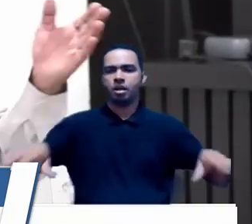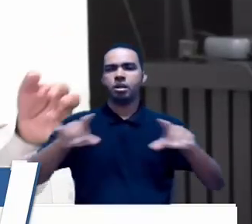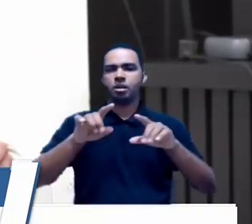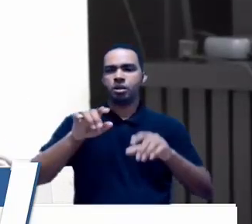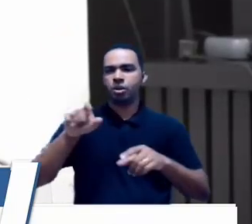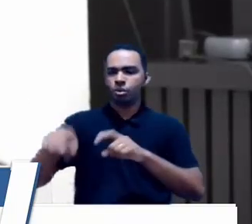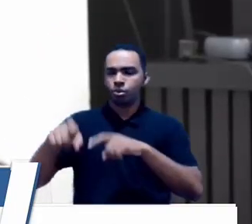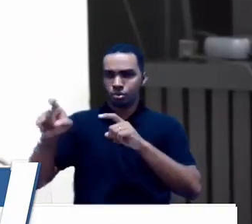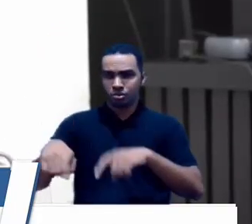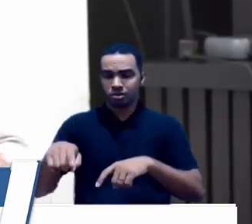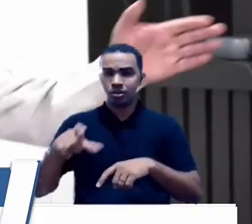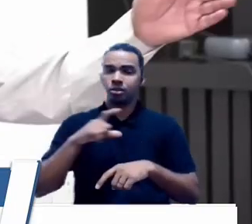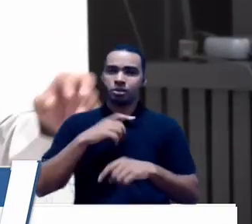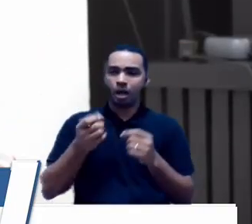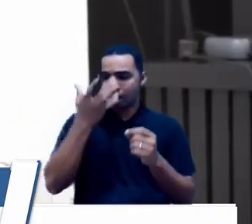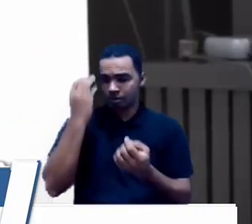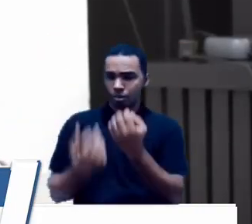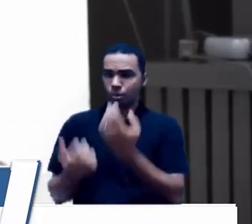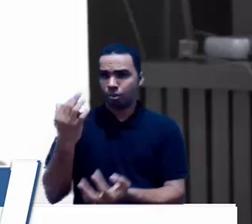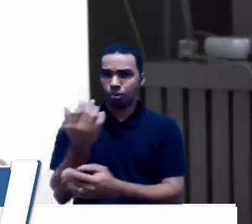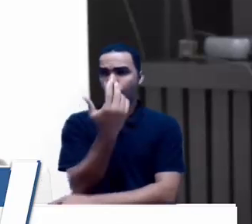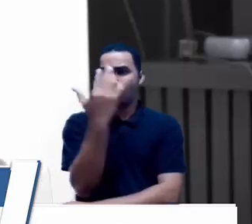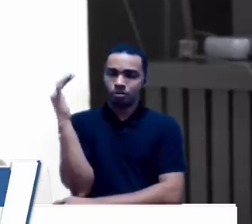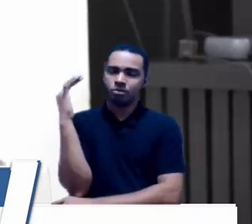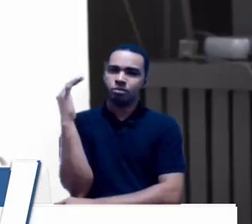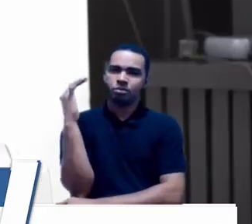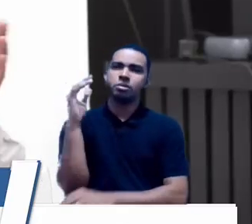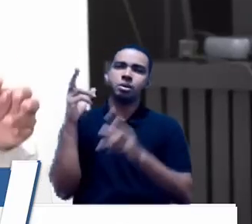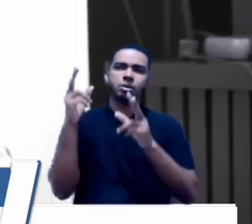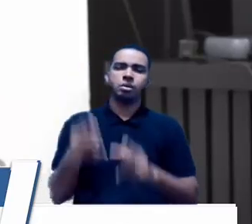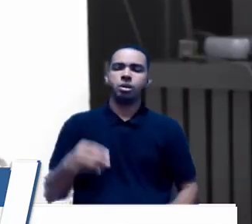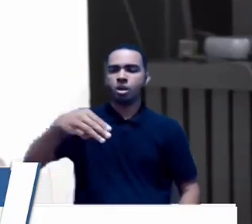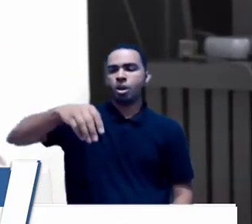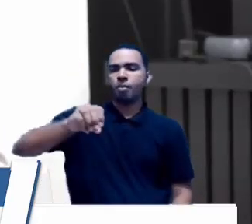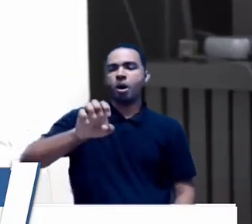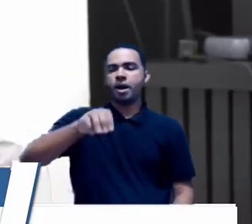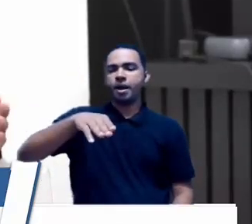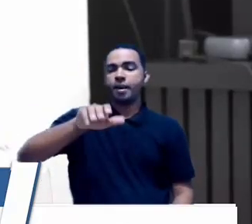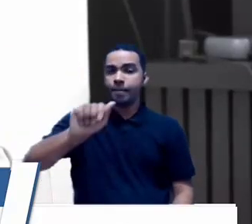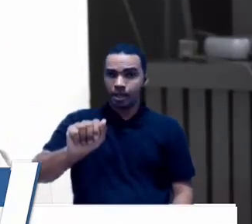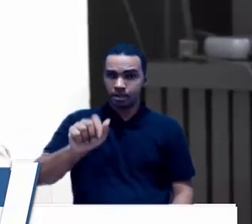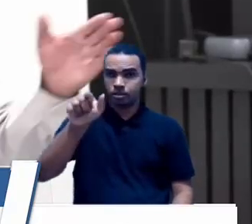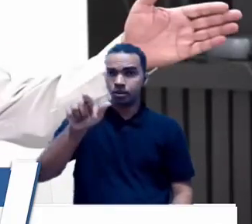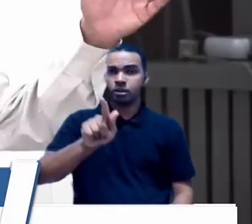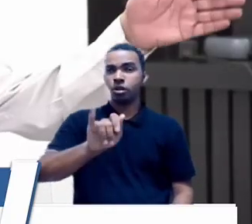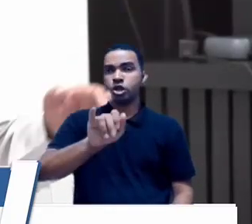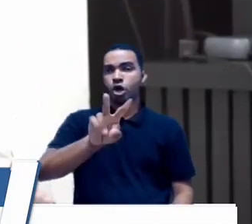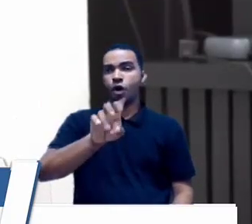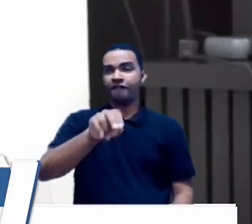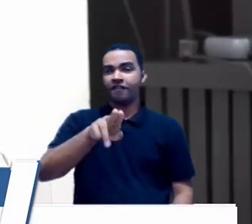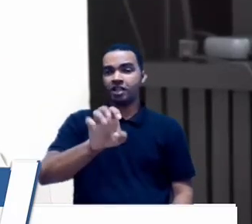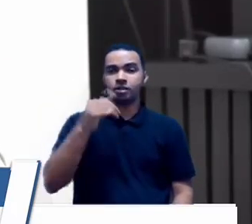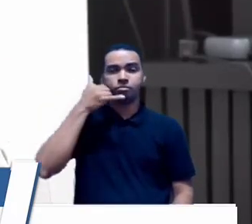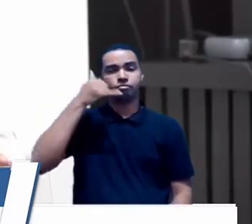põe fogo nas áreas de preservação ambiental, igual ali no Moema. Ali no Moema, o Giovanni me liga diariamente, que lá na onde que